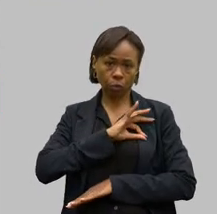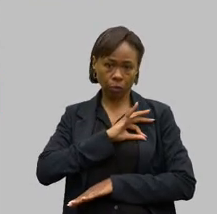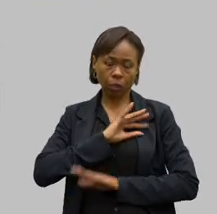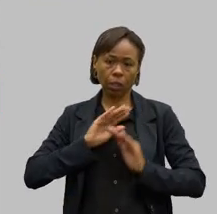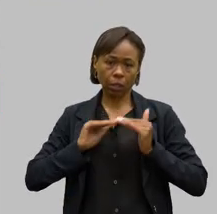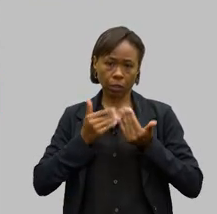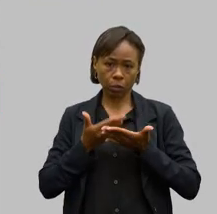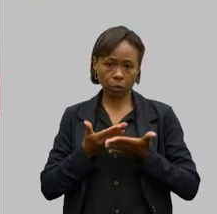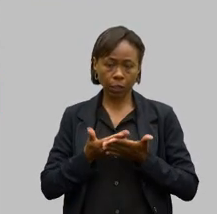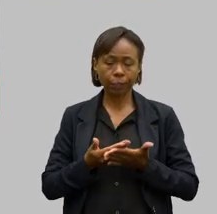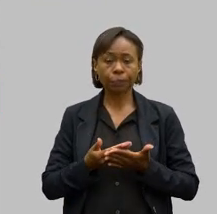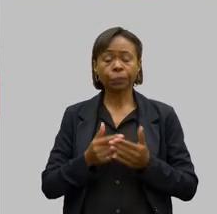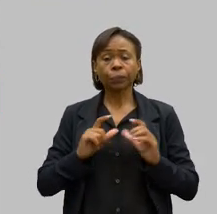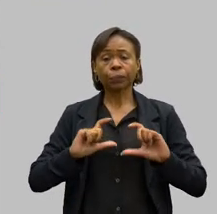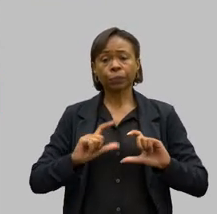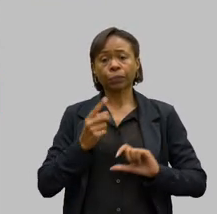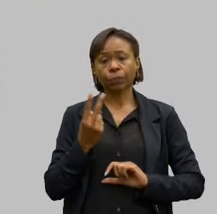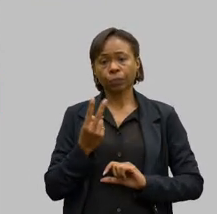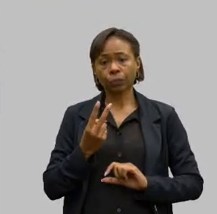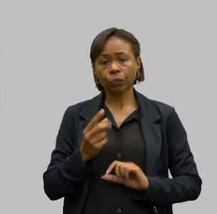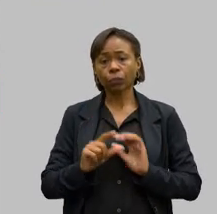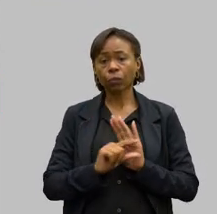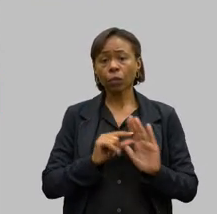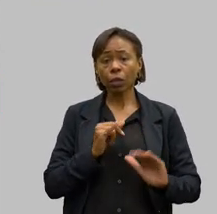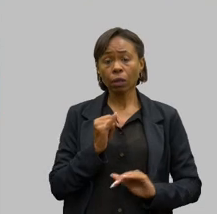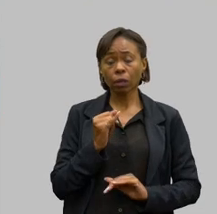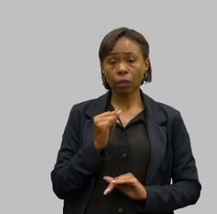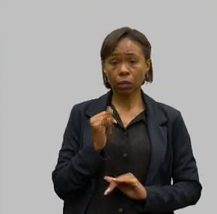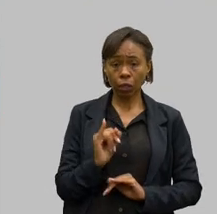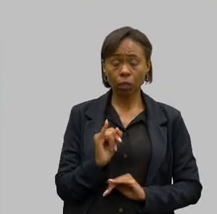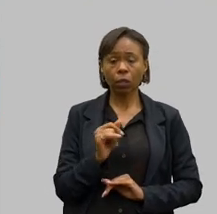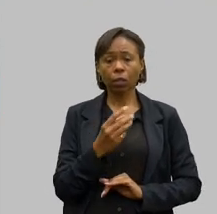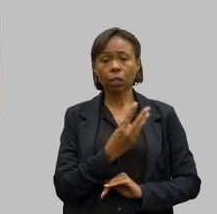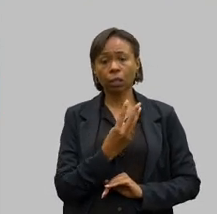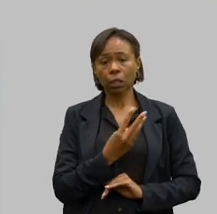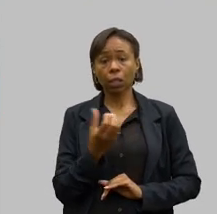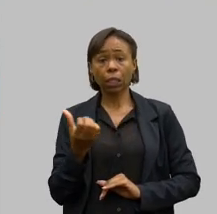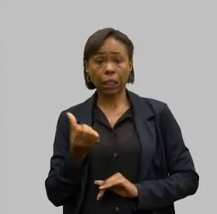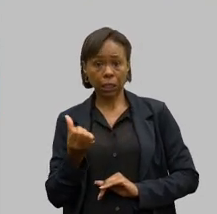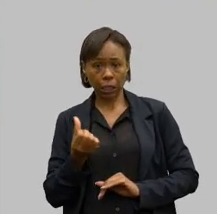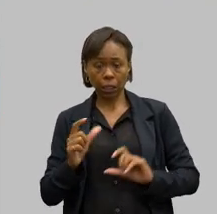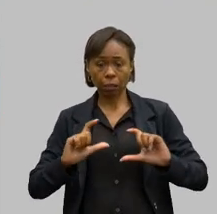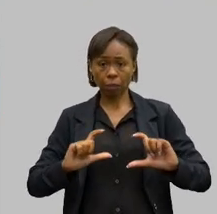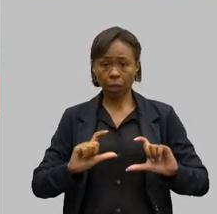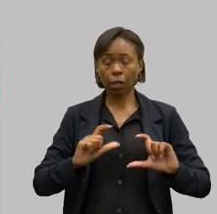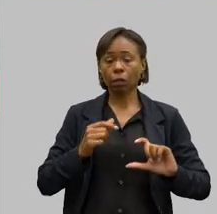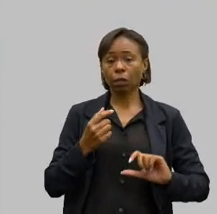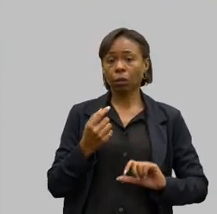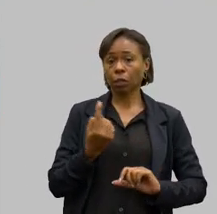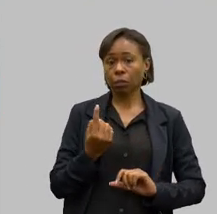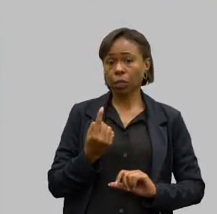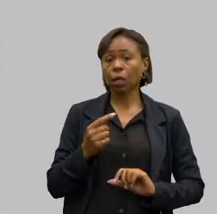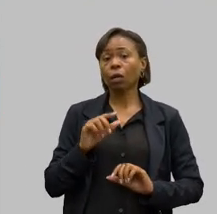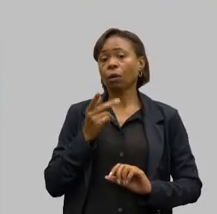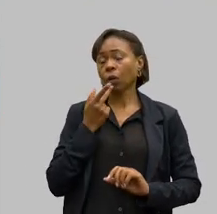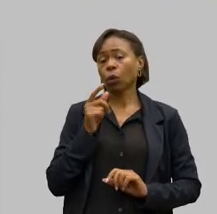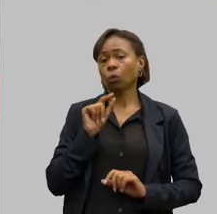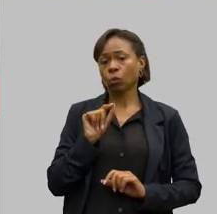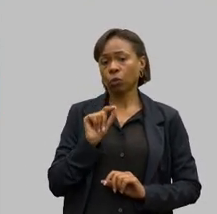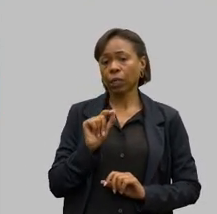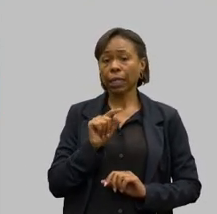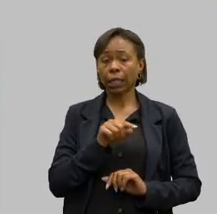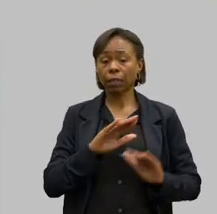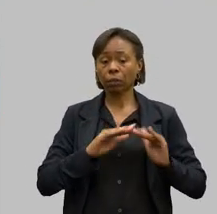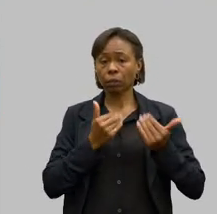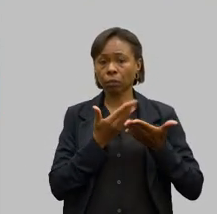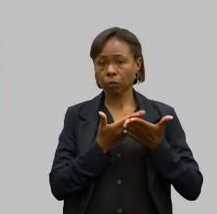Parágrafo segundo, o disposto dos incisos terceiro e sexto do parágrafo primeiro aplica-se também no que couber aos estabelecimentos de